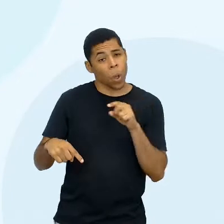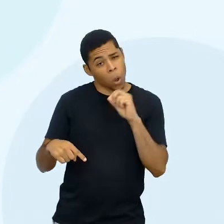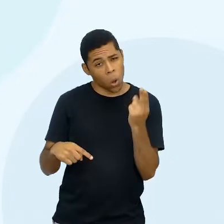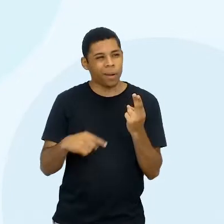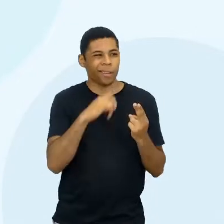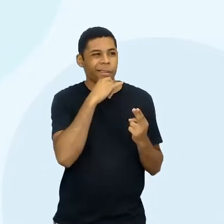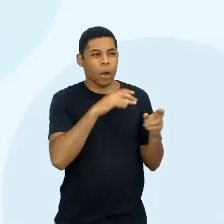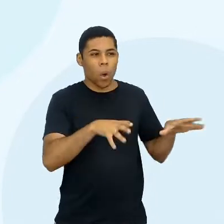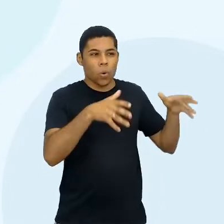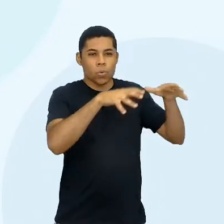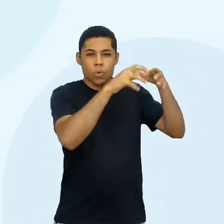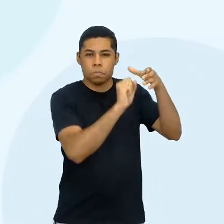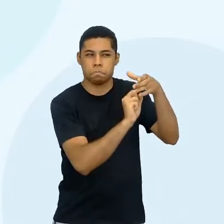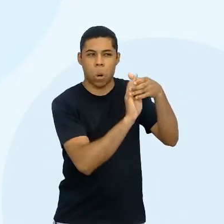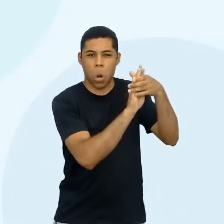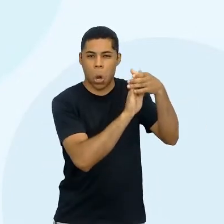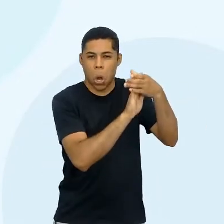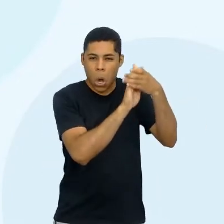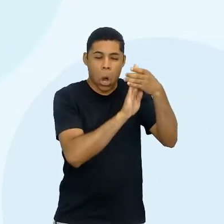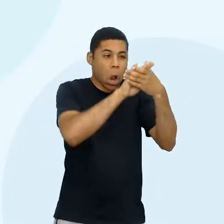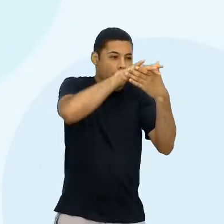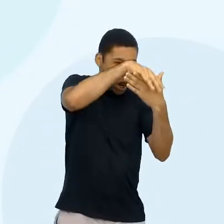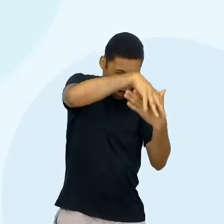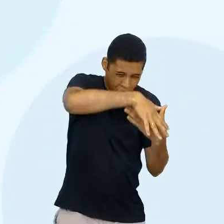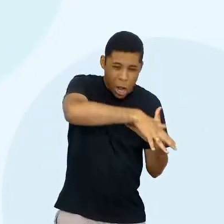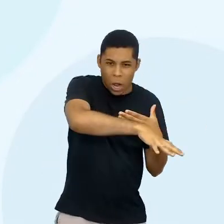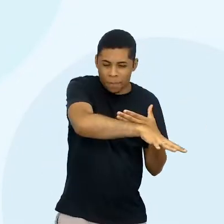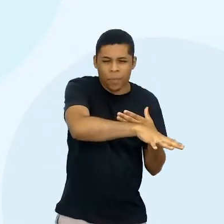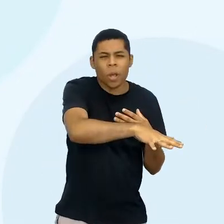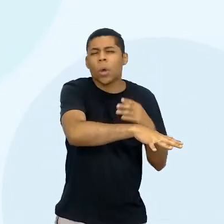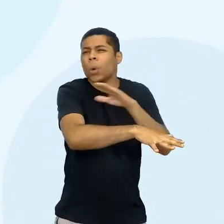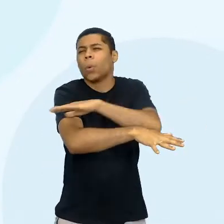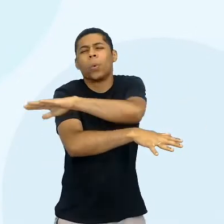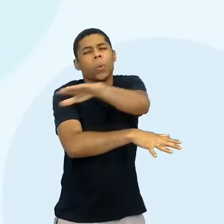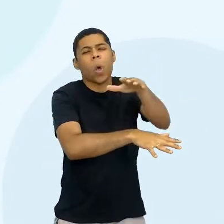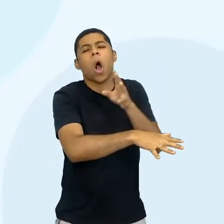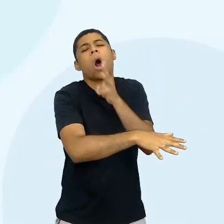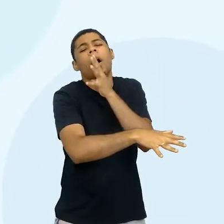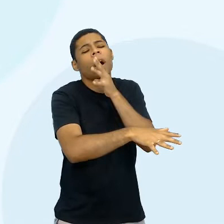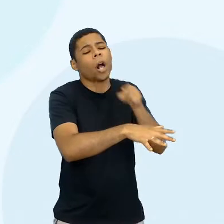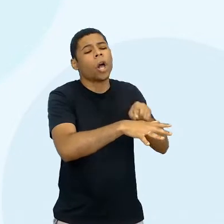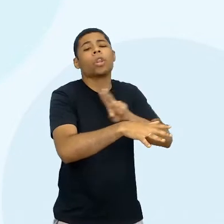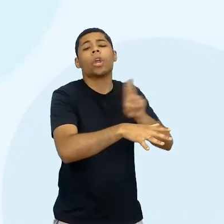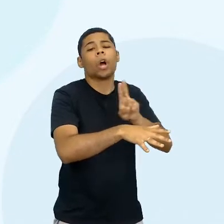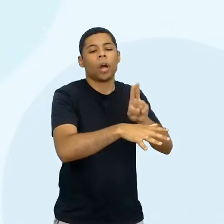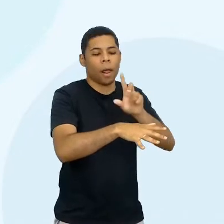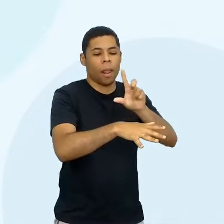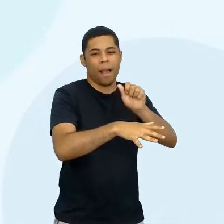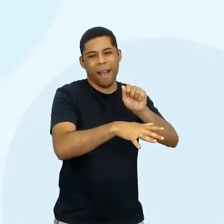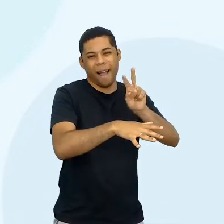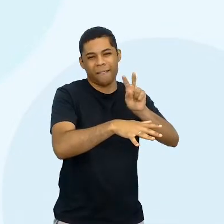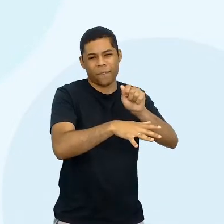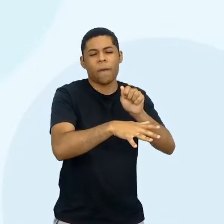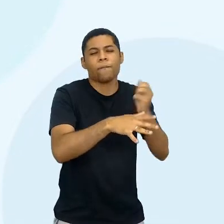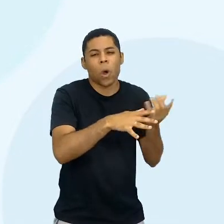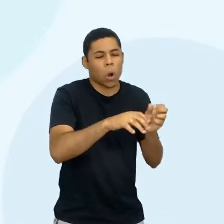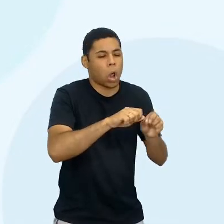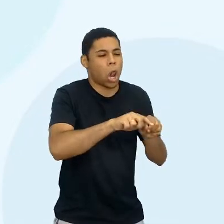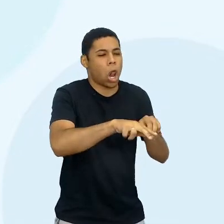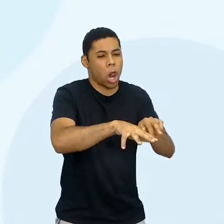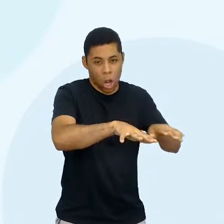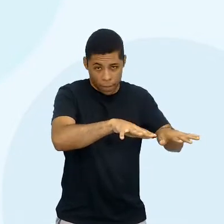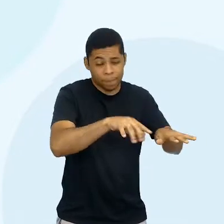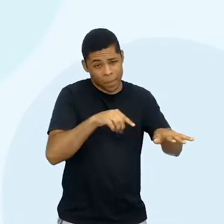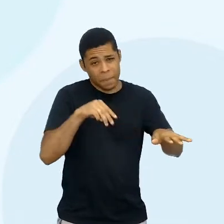passando então a se chamar de lava a partir do momento que vai estar na superfície. De sua composição vai depender